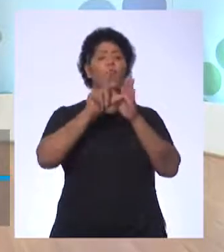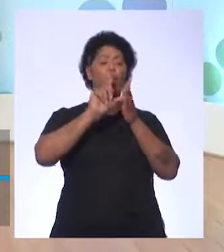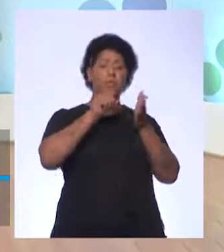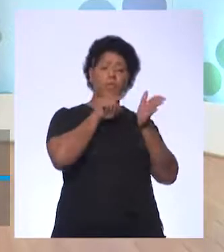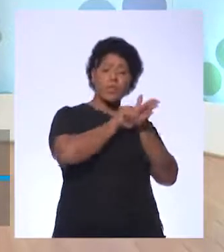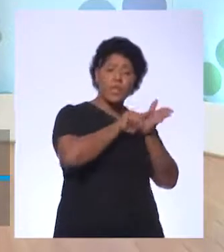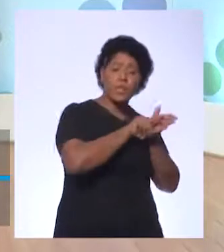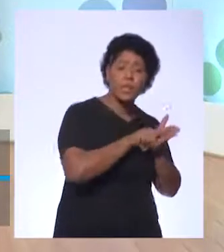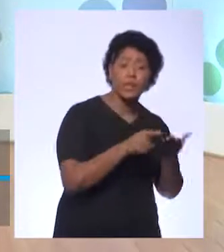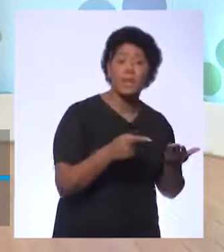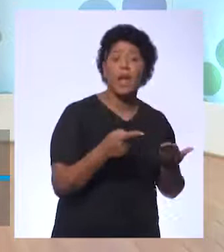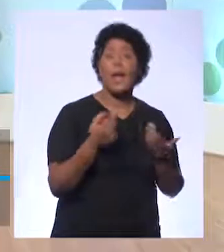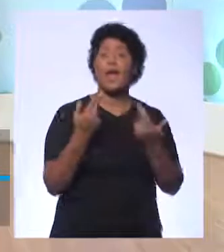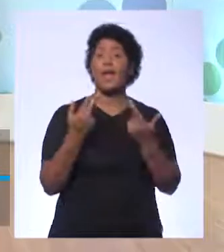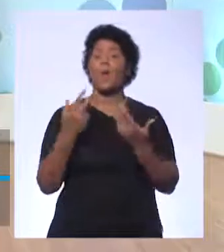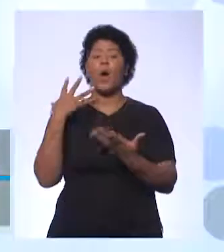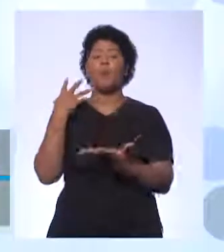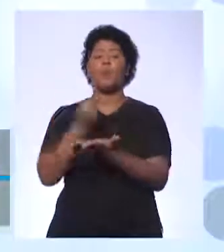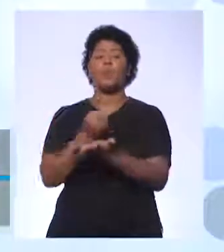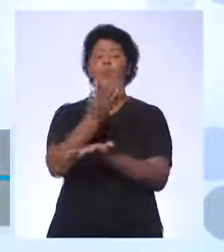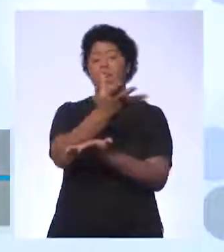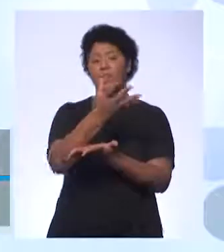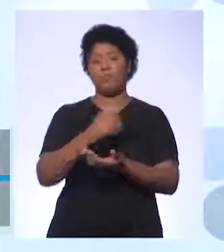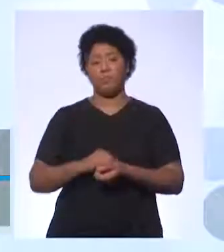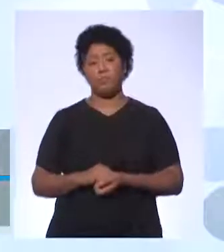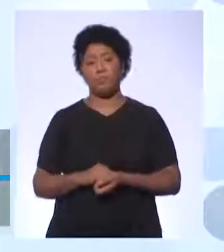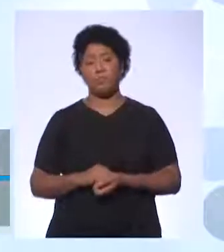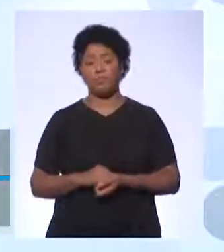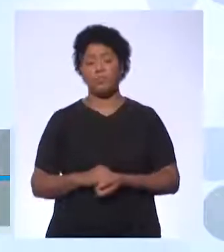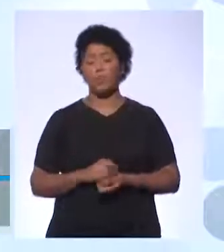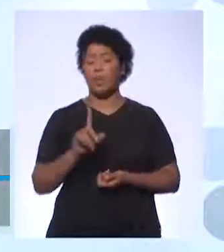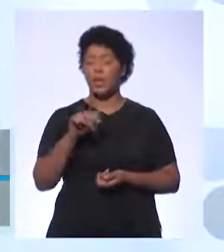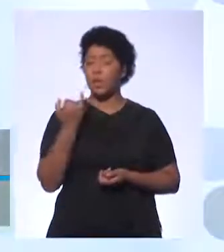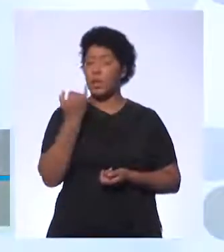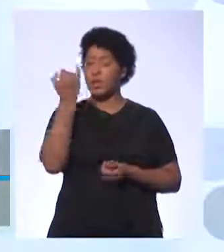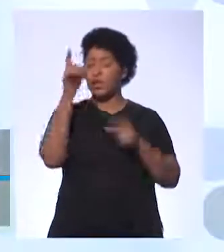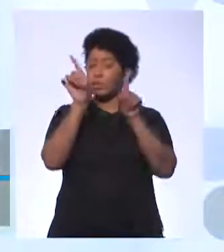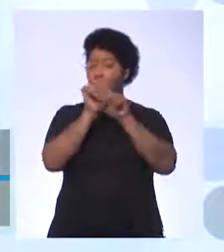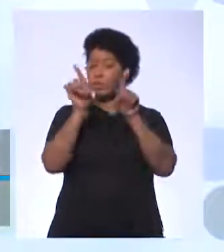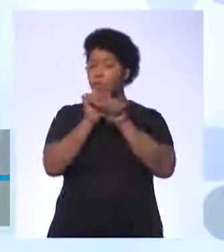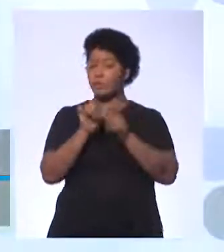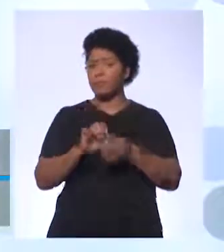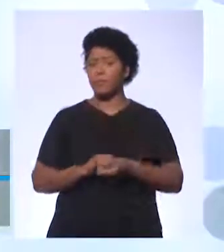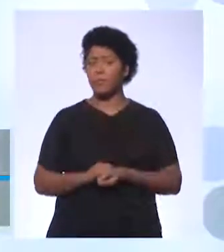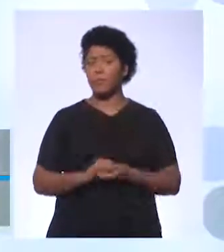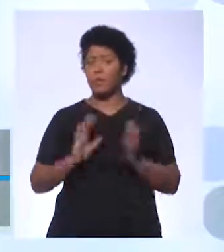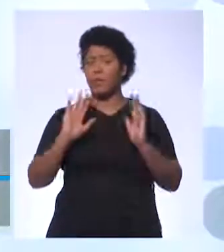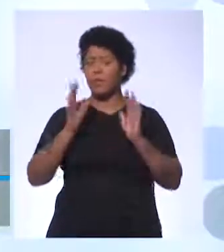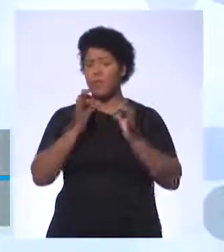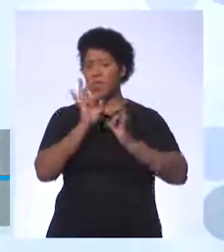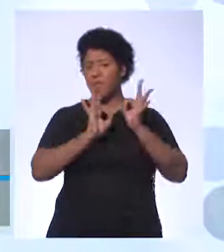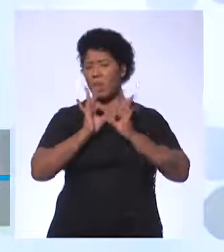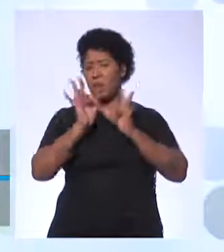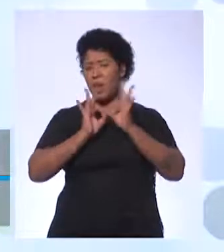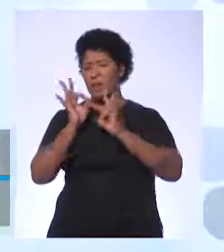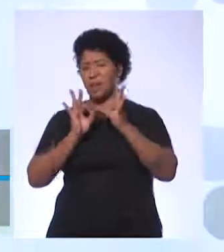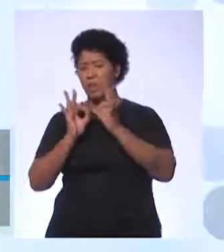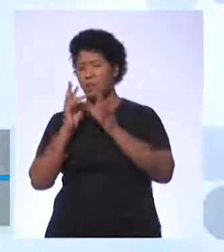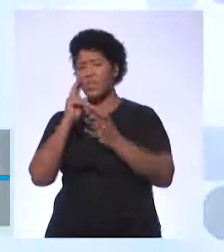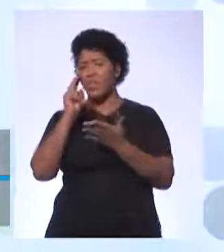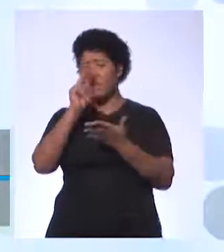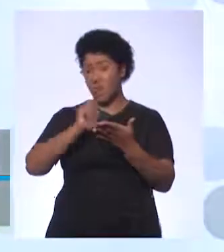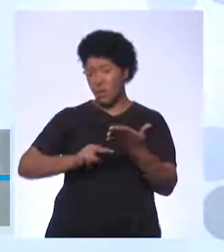na produção do seu podcast. E uma coisa importante ali, como nós falamos, já fez toda a programação, você